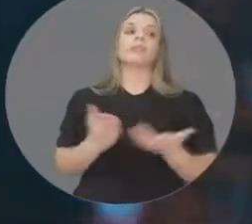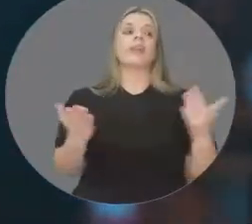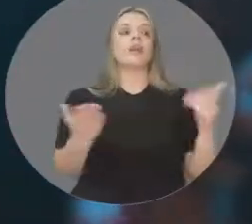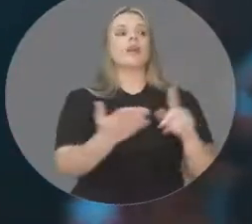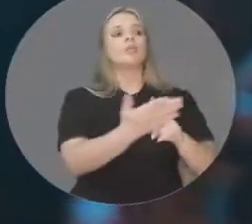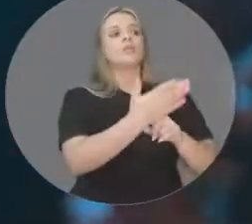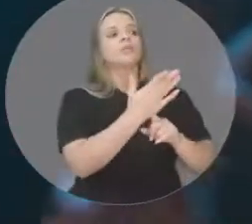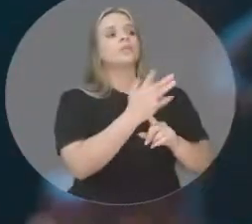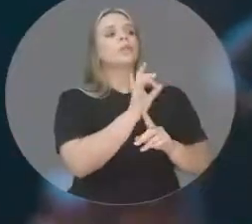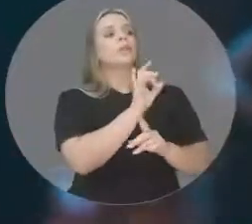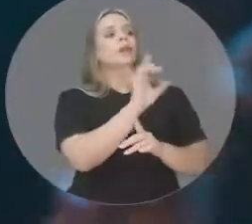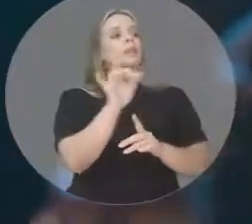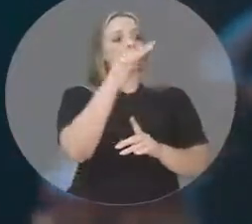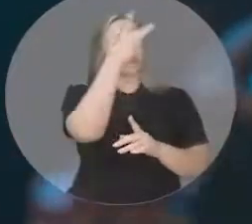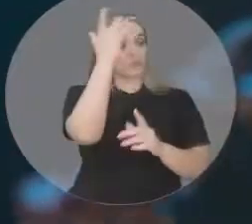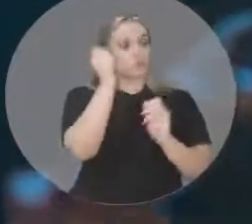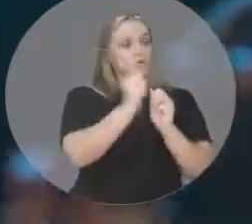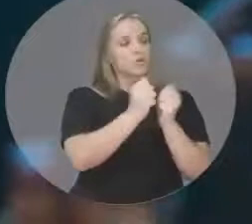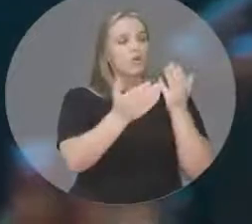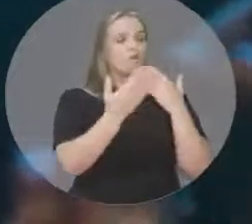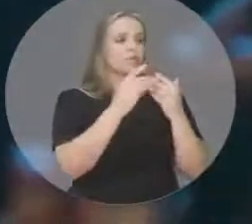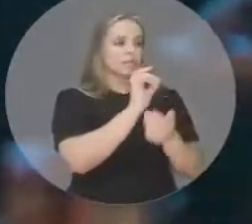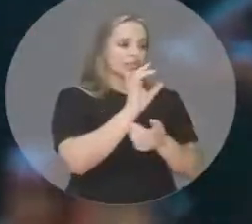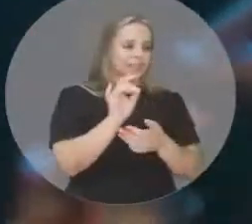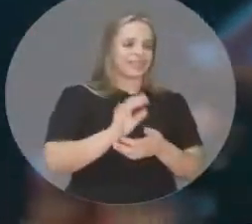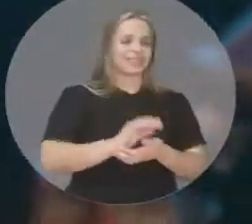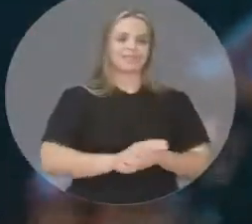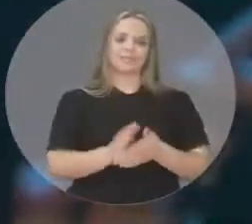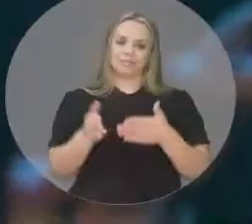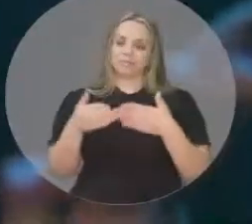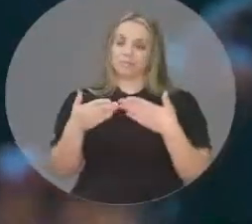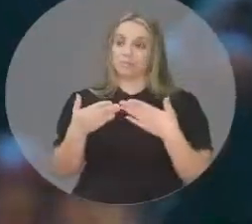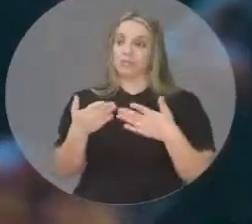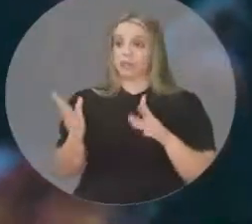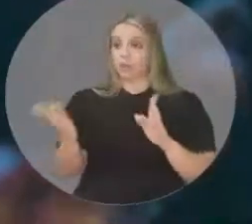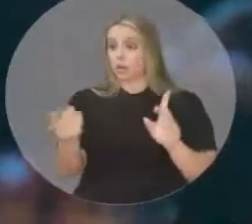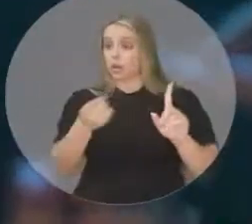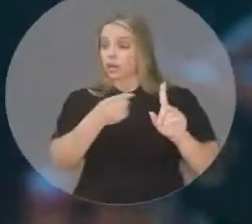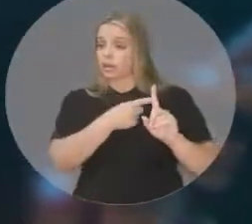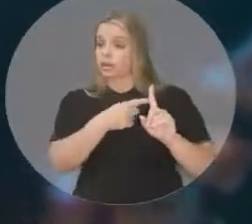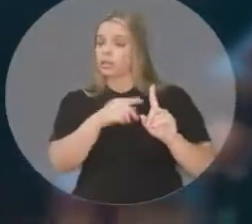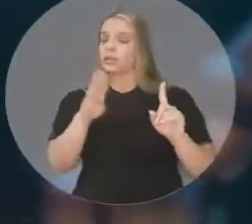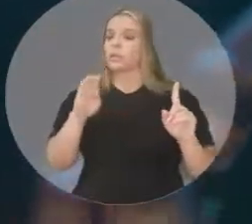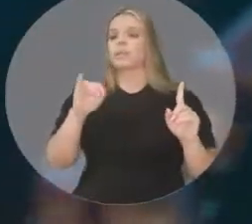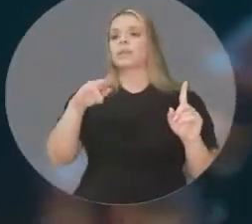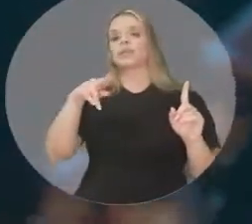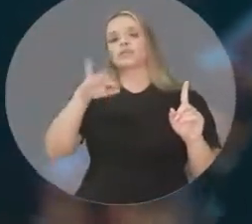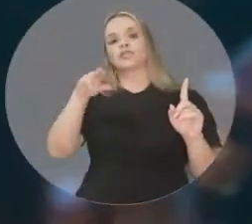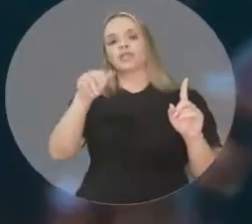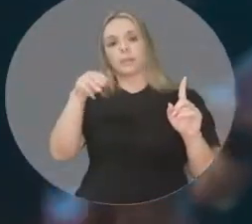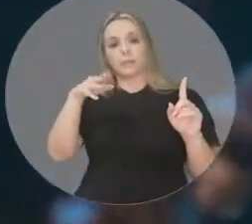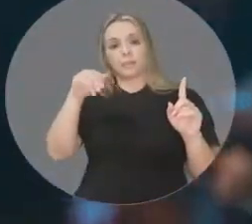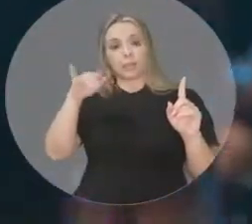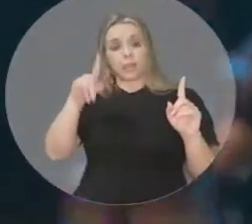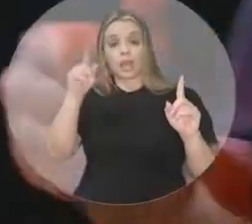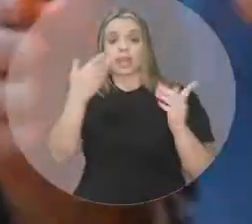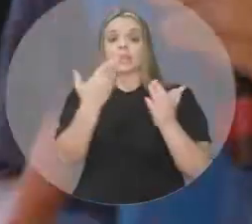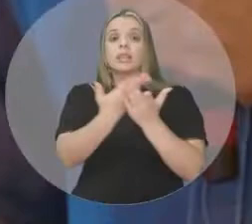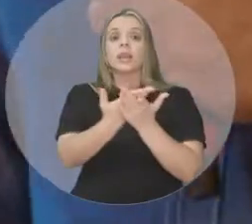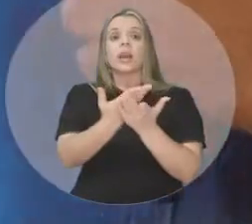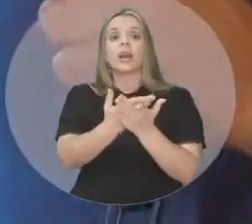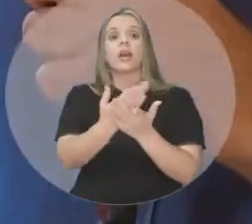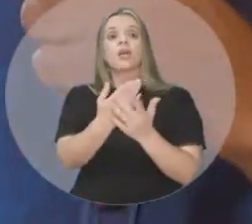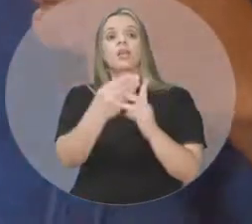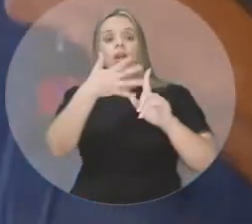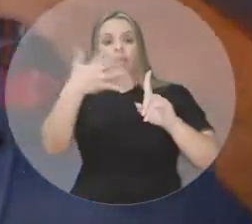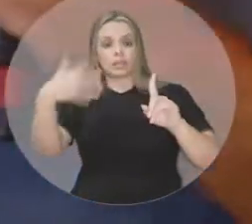um pouquinho no post-rock, num rock instrumental, para a gente abranger mais o nosso estilo, né?